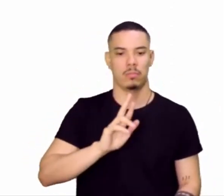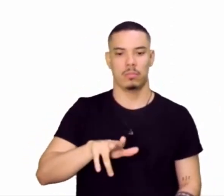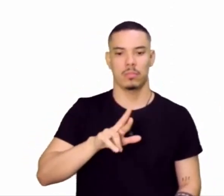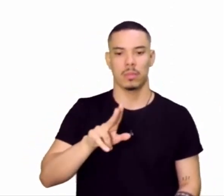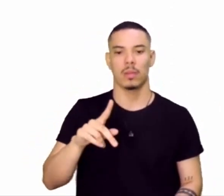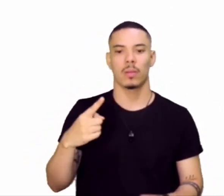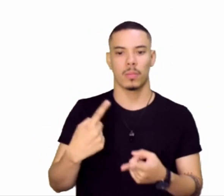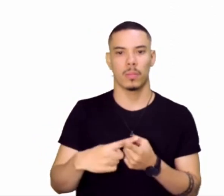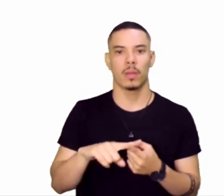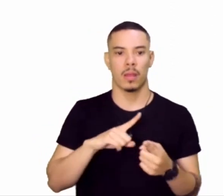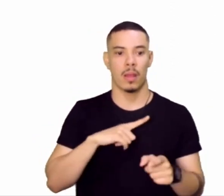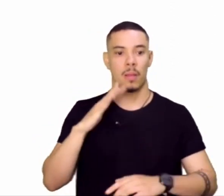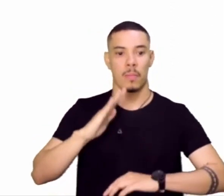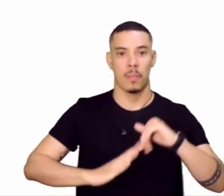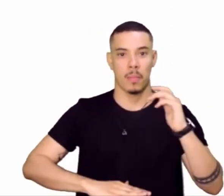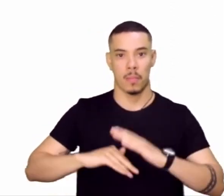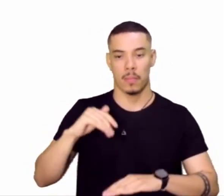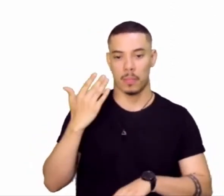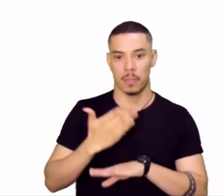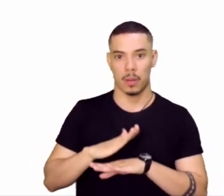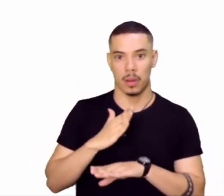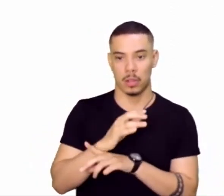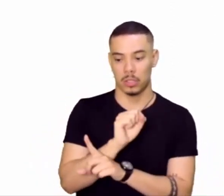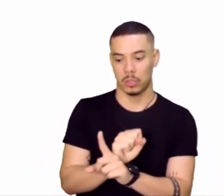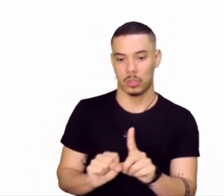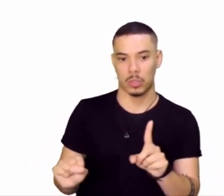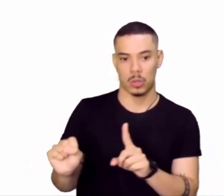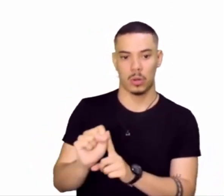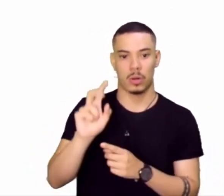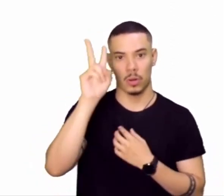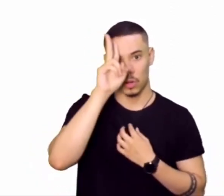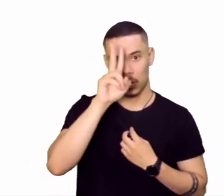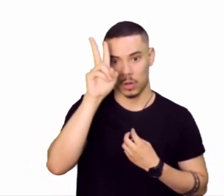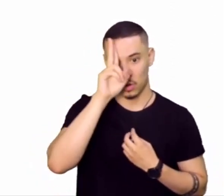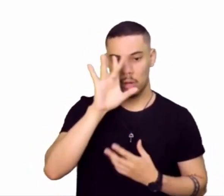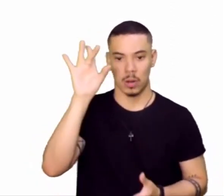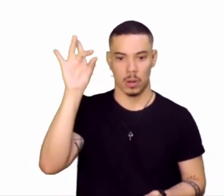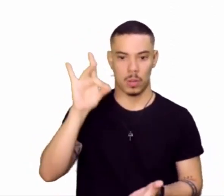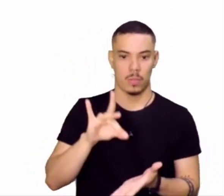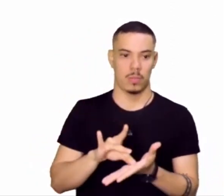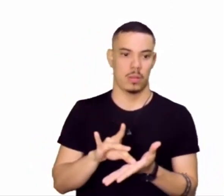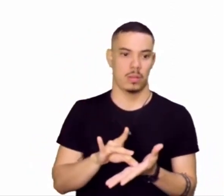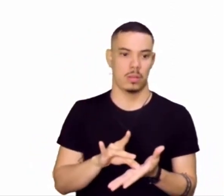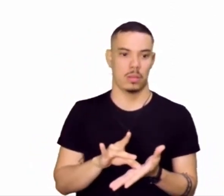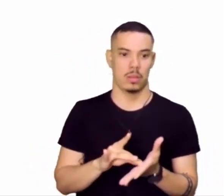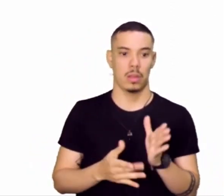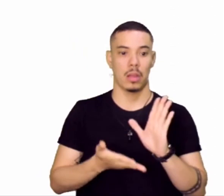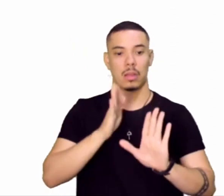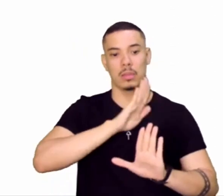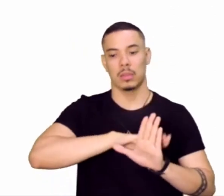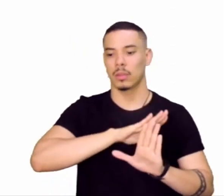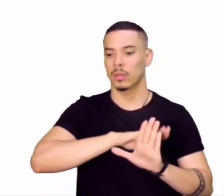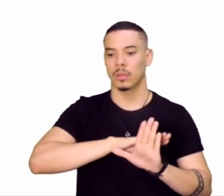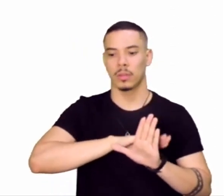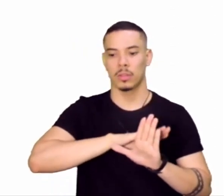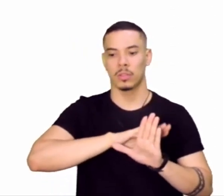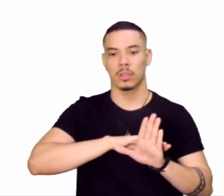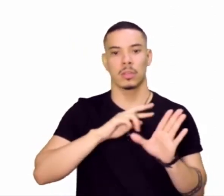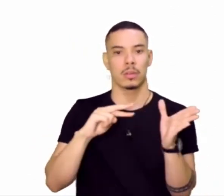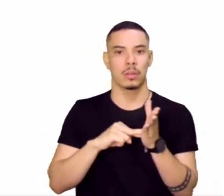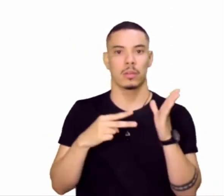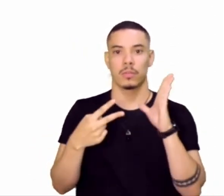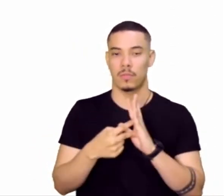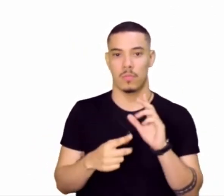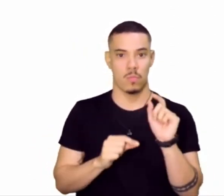a praxe social e histórica, né, concreta. Ou seja, gente, uma ideologia é o quê?